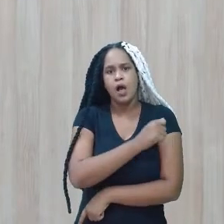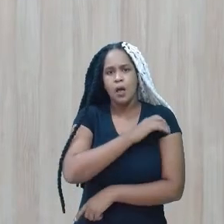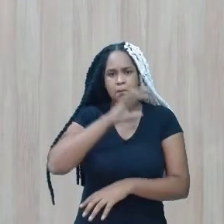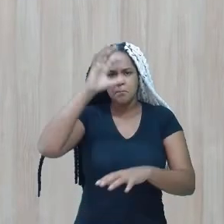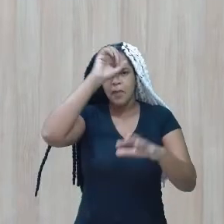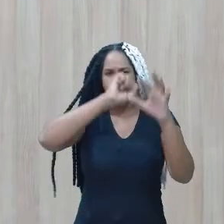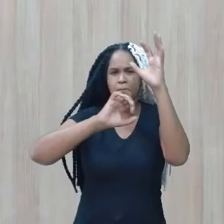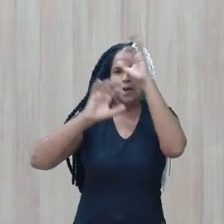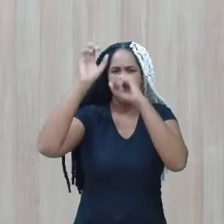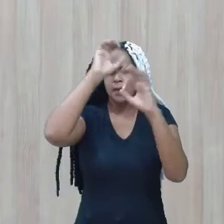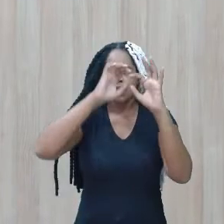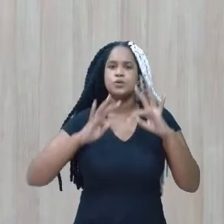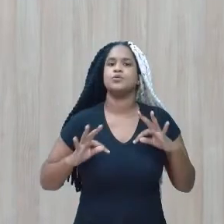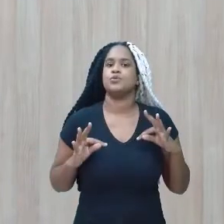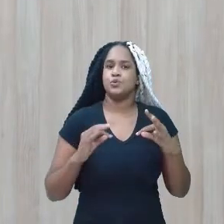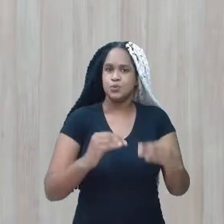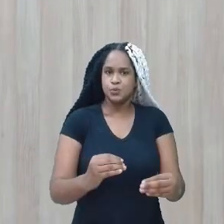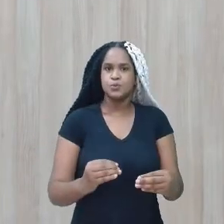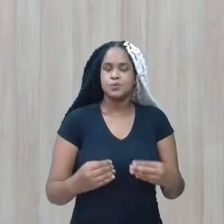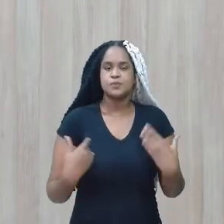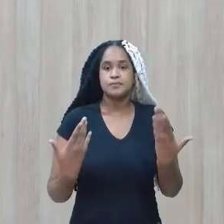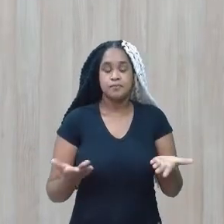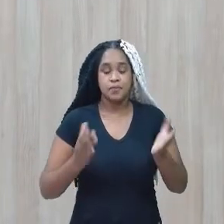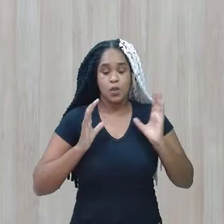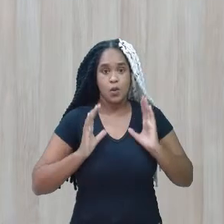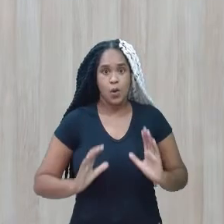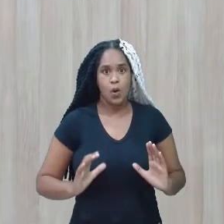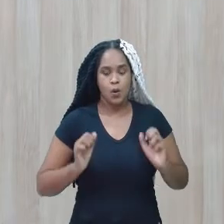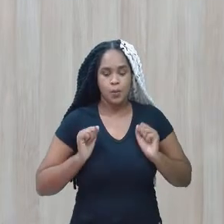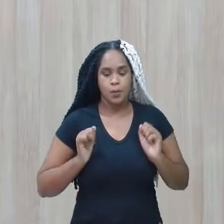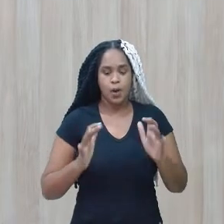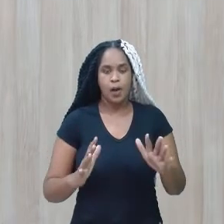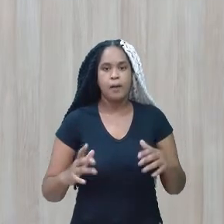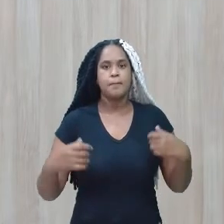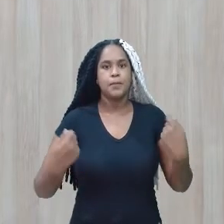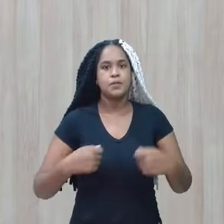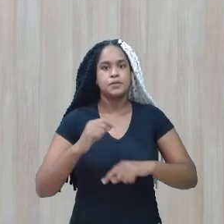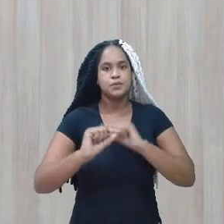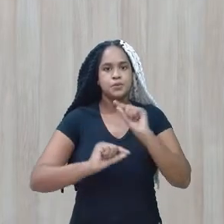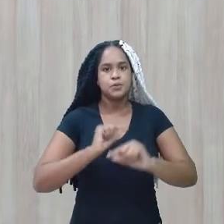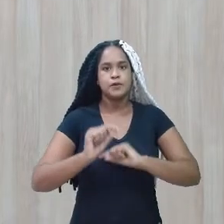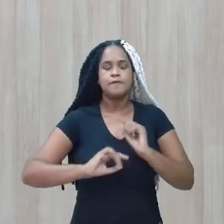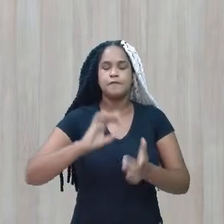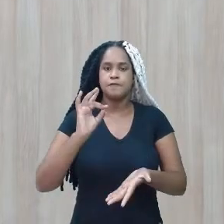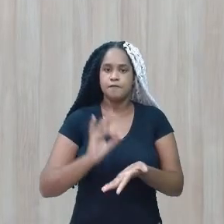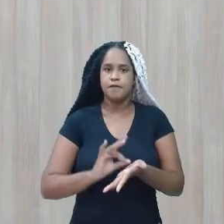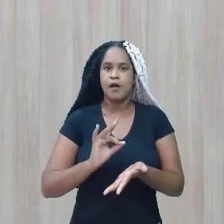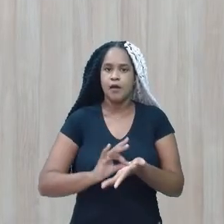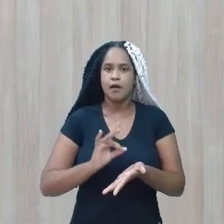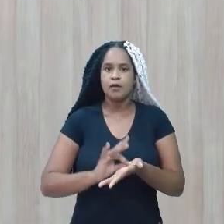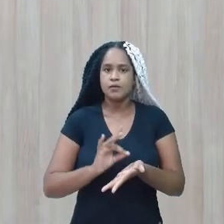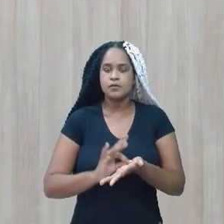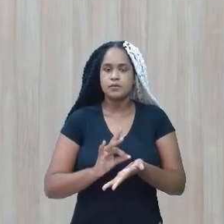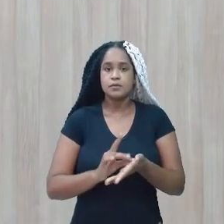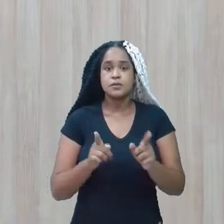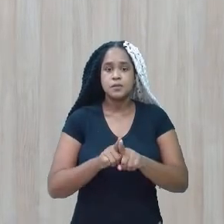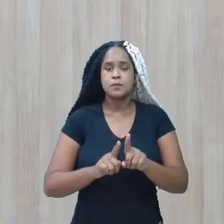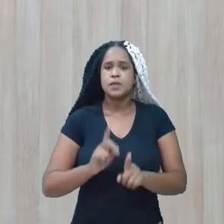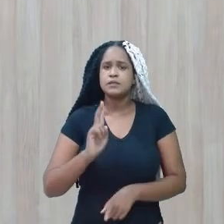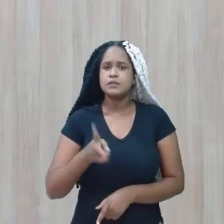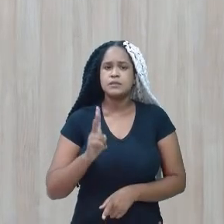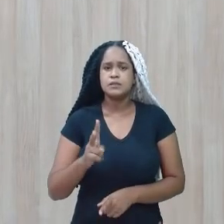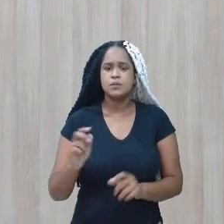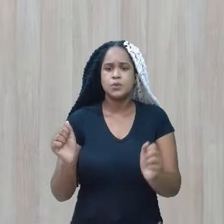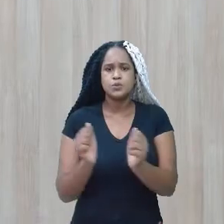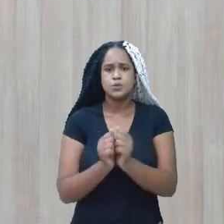estudante. Então, a atitude, precisamos de fato ser e estar o tempo todo trabalhando de